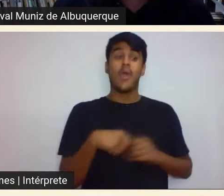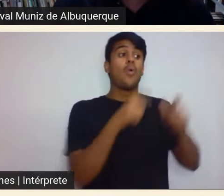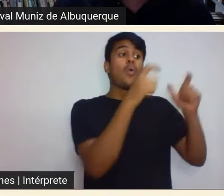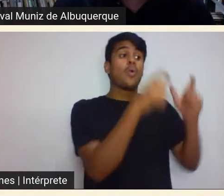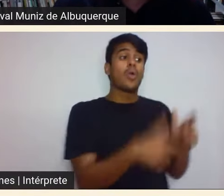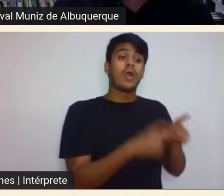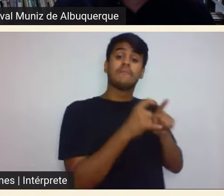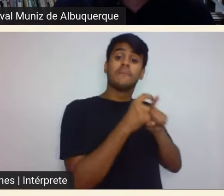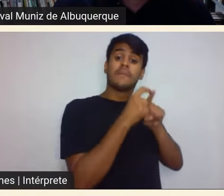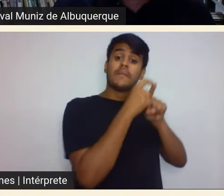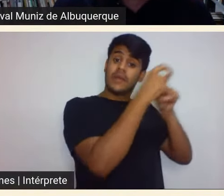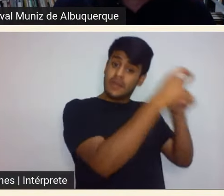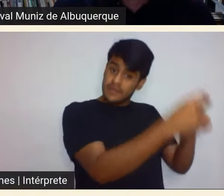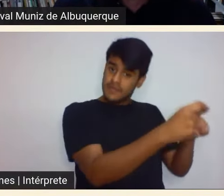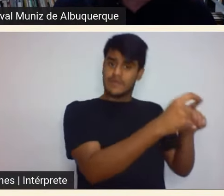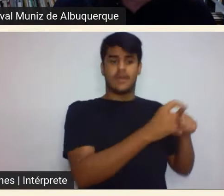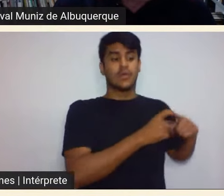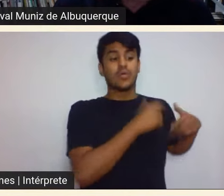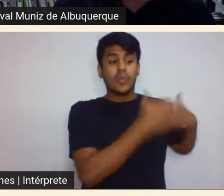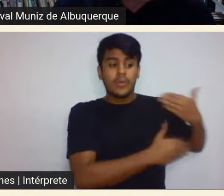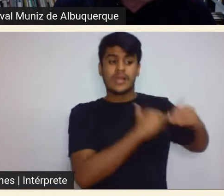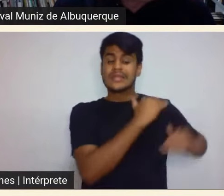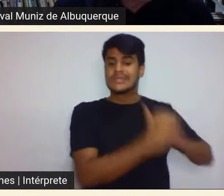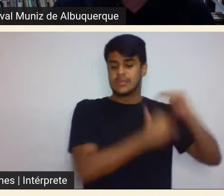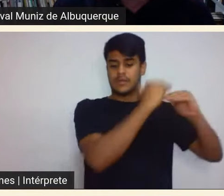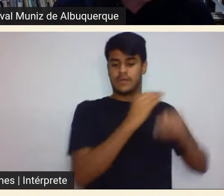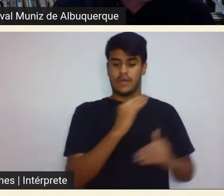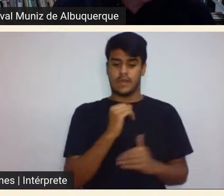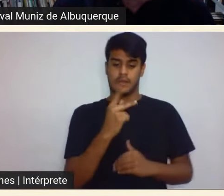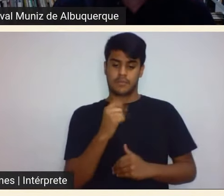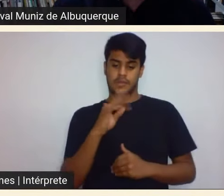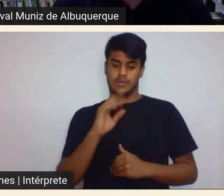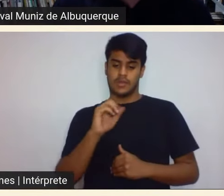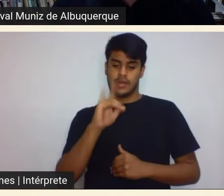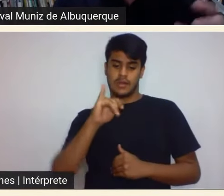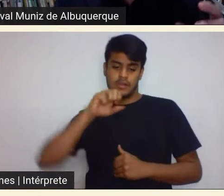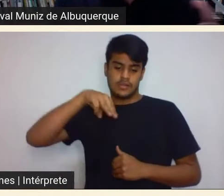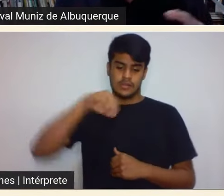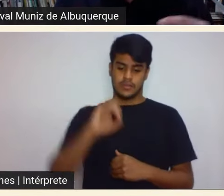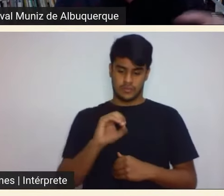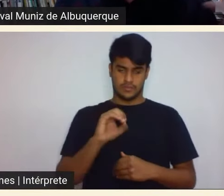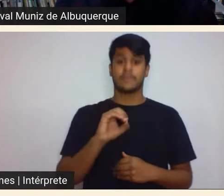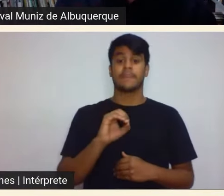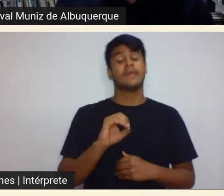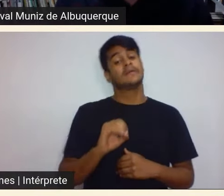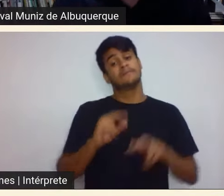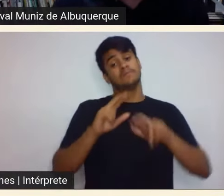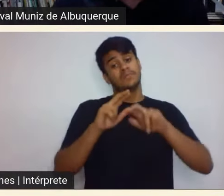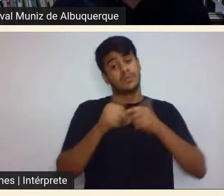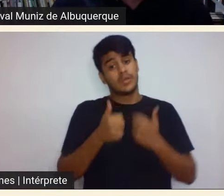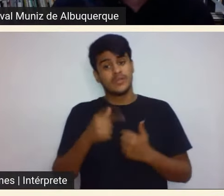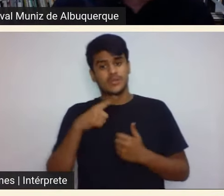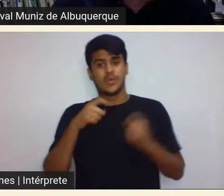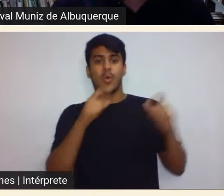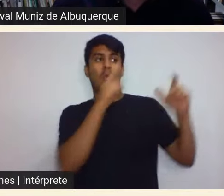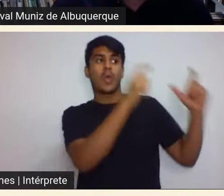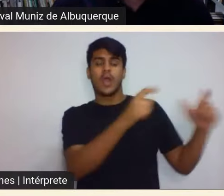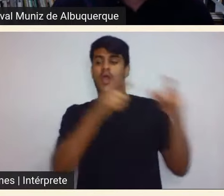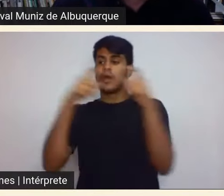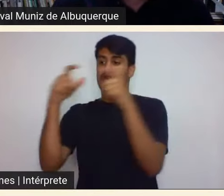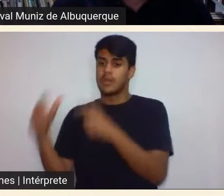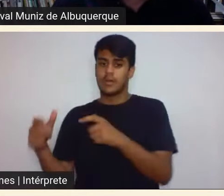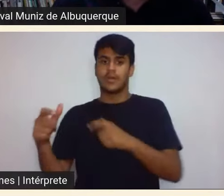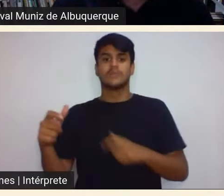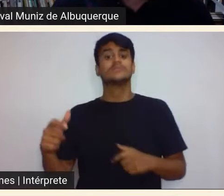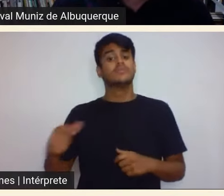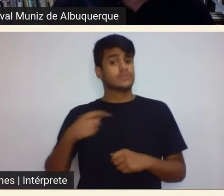no processo de desenvolvimento do capitalismo no Brasil, né? Quer dizer, e, portanto, esses espaços são